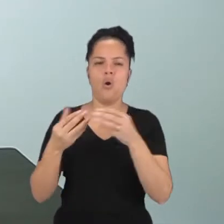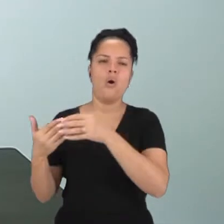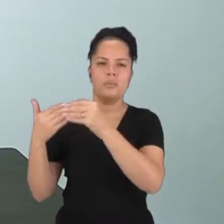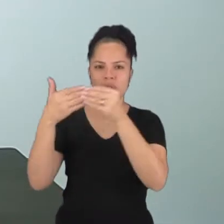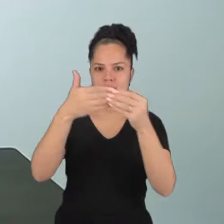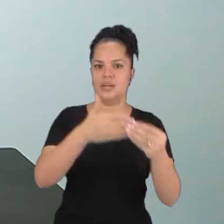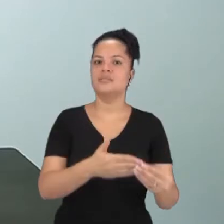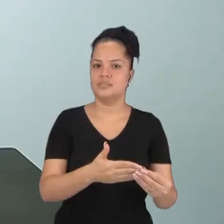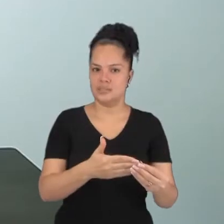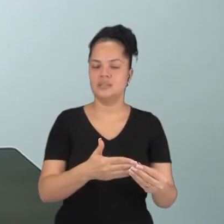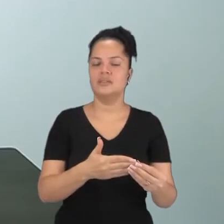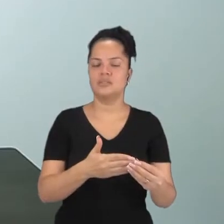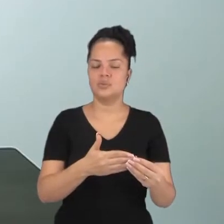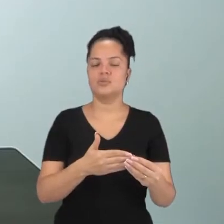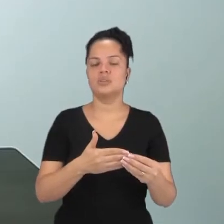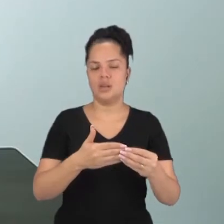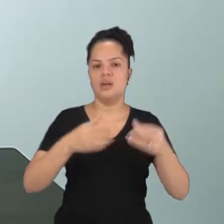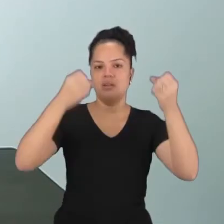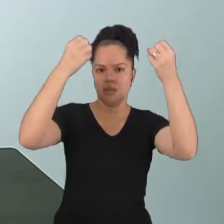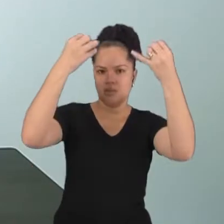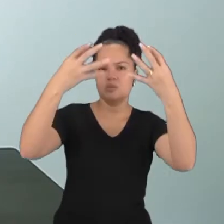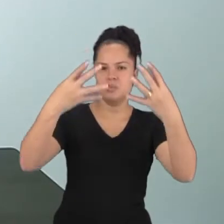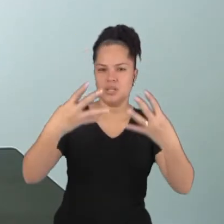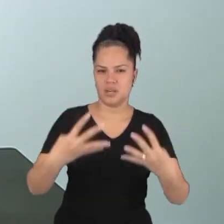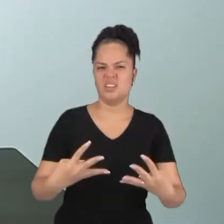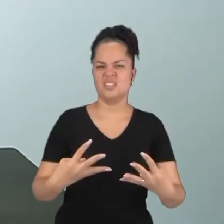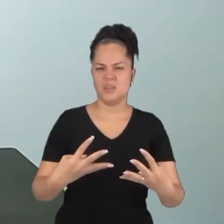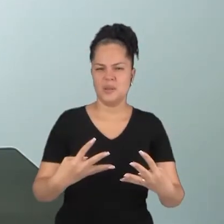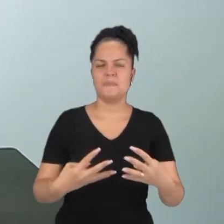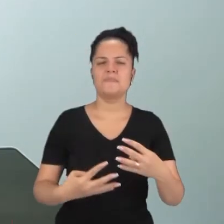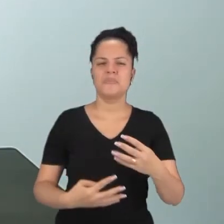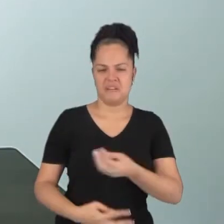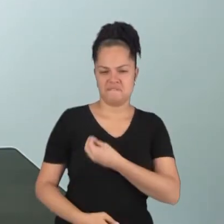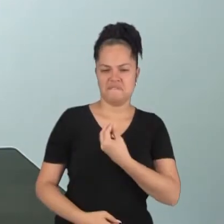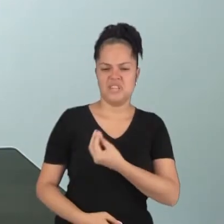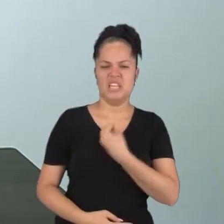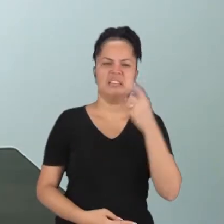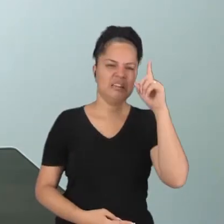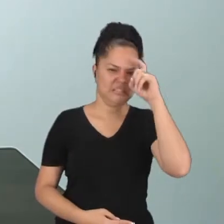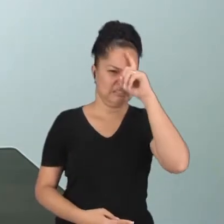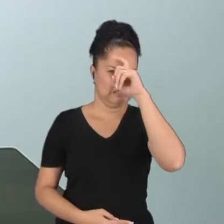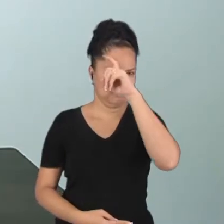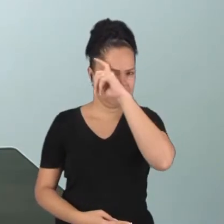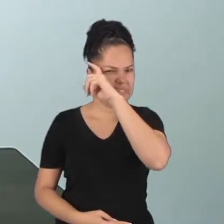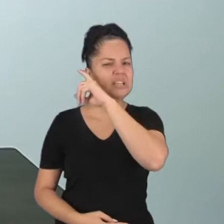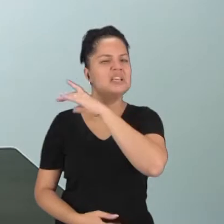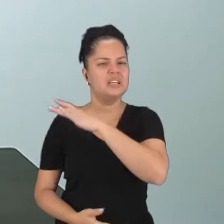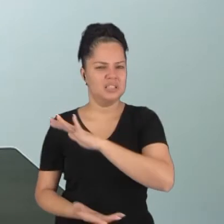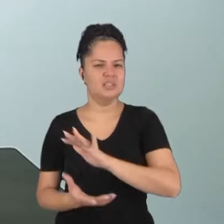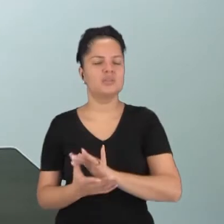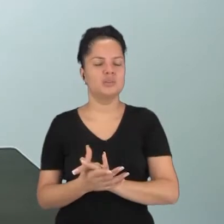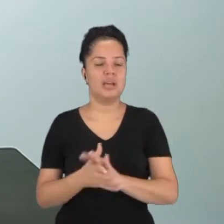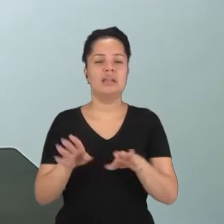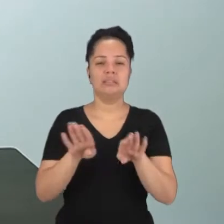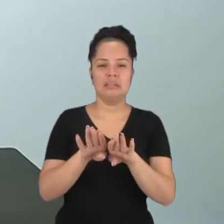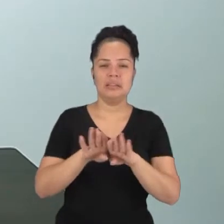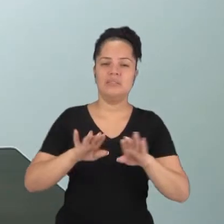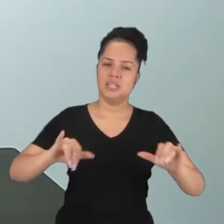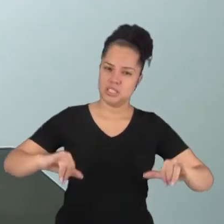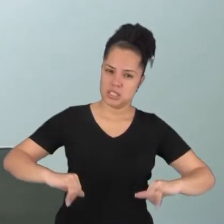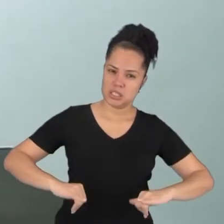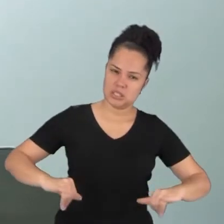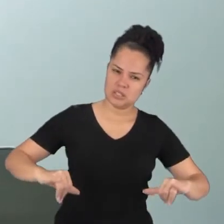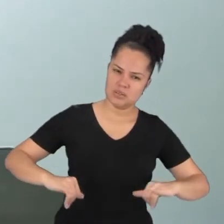longo, da aula que foi em péssimas condições, que eles foram trazidos. E o sofrimento